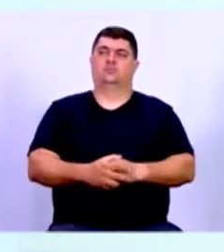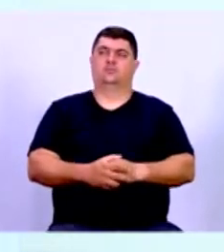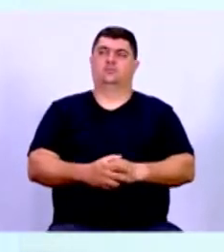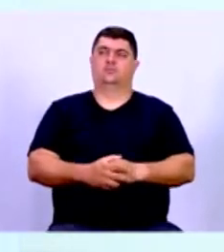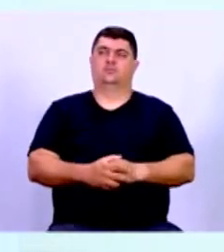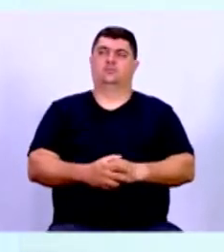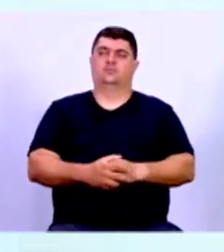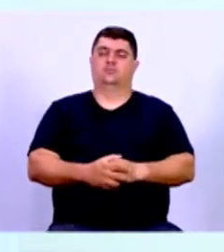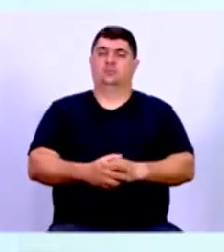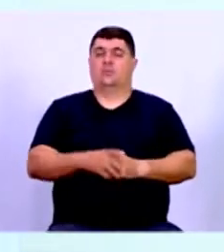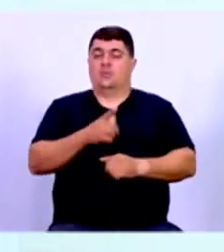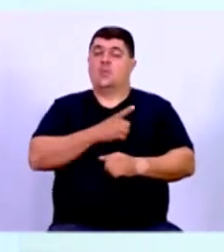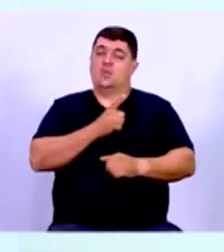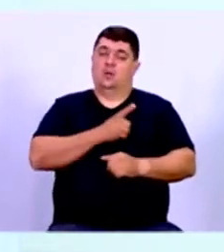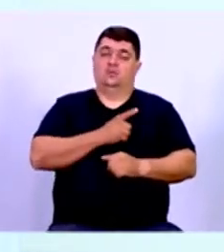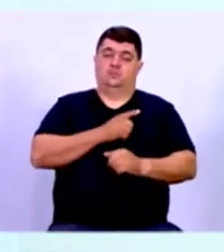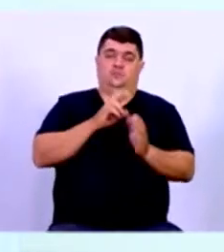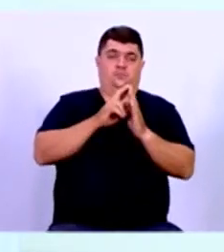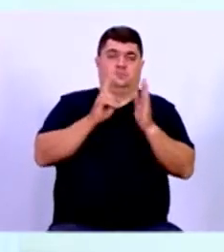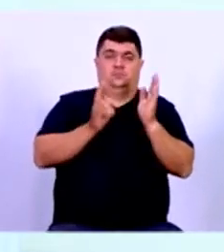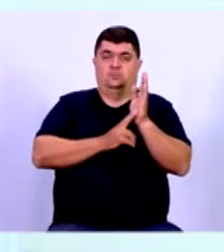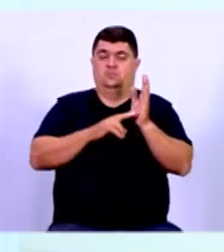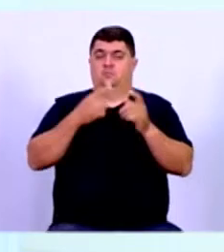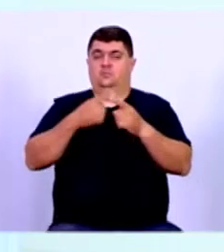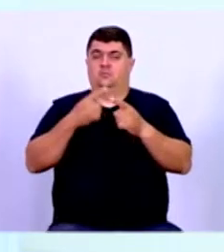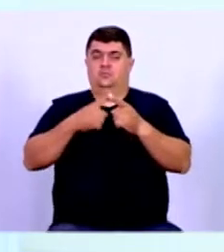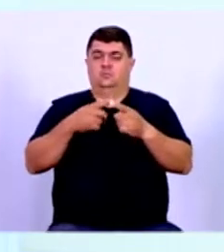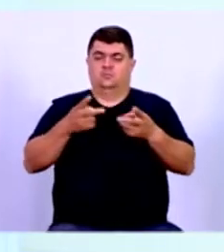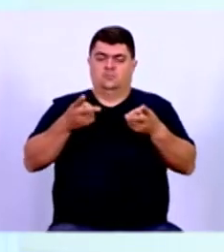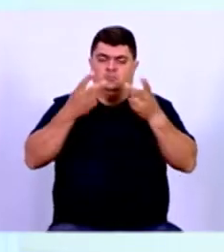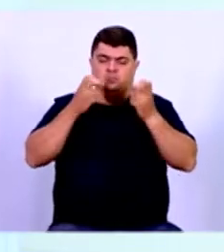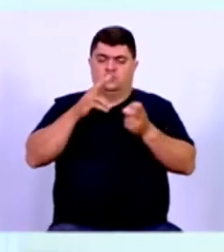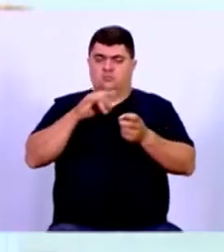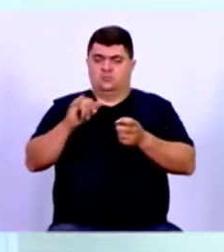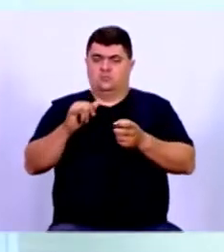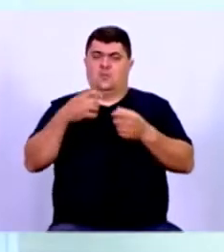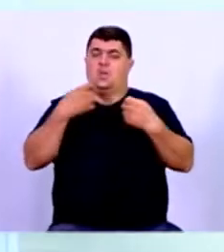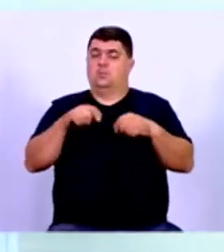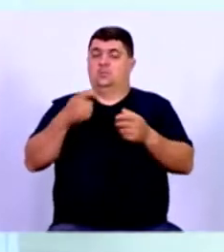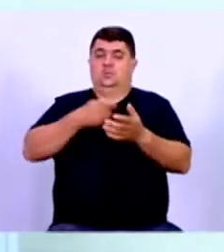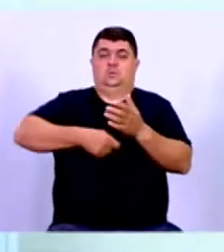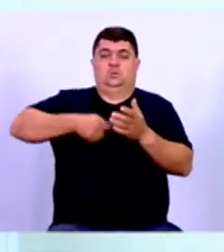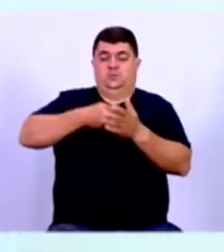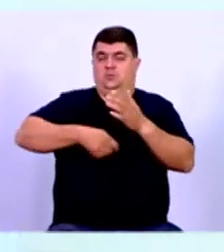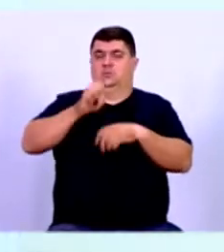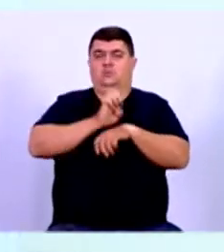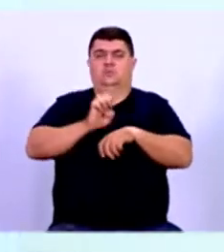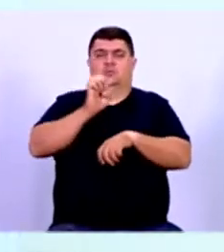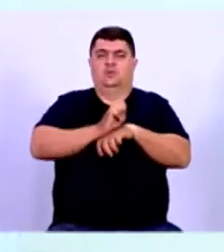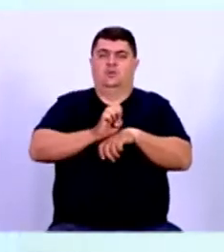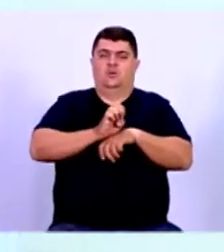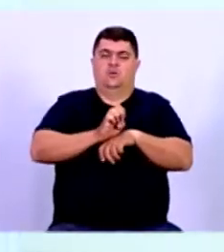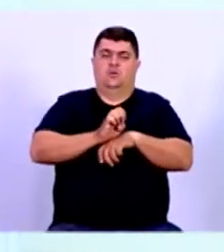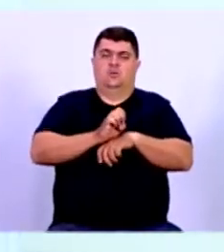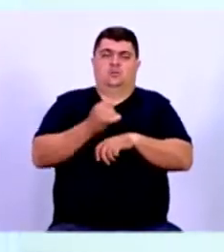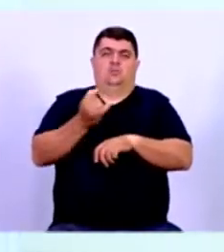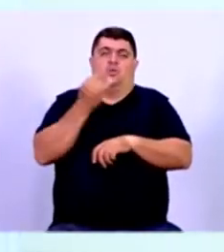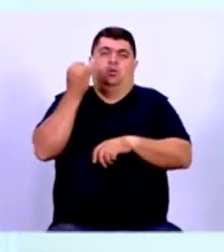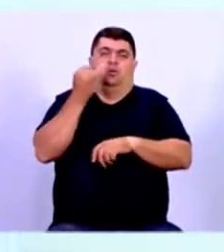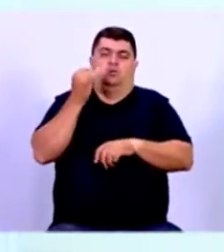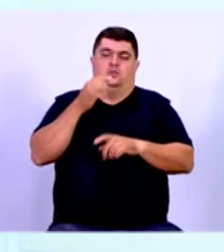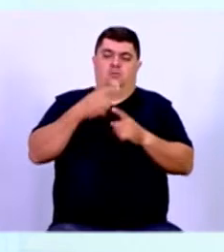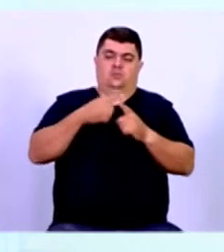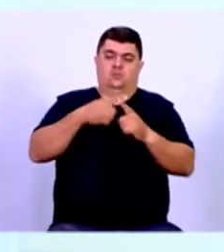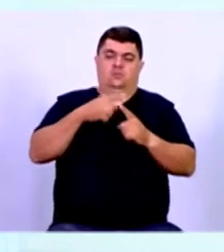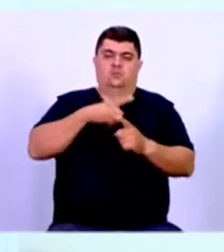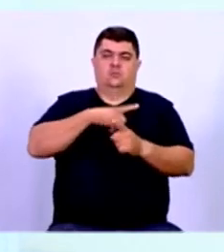Essas considerações são importantes porque você percebe que tem que ser feito o estágio. Ele é requisito. Então, para você